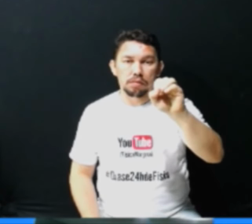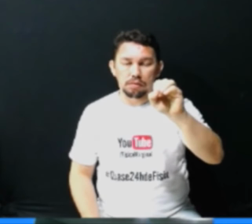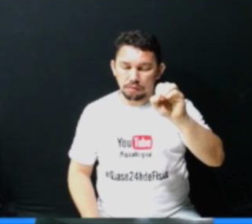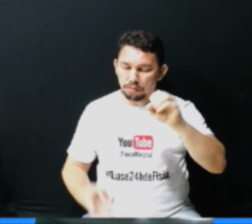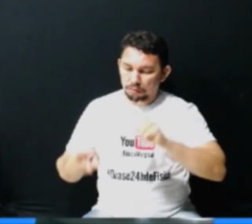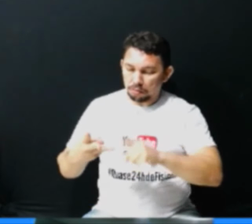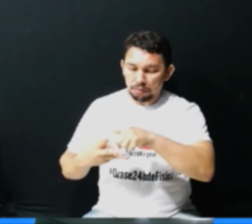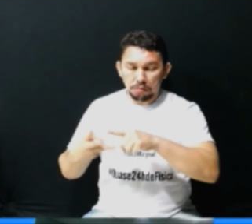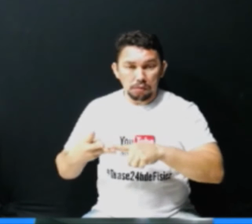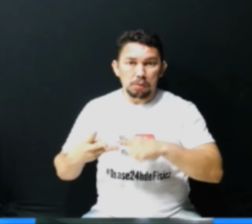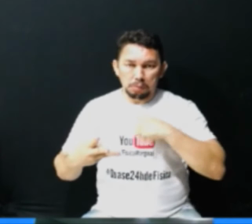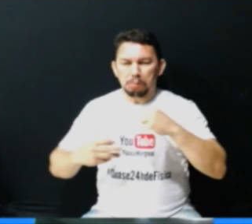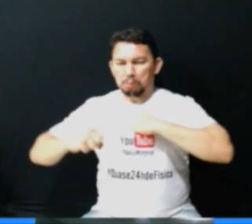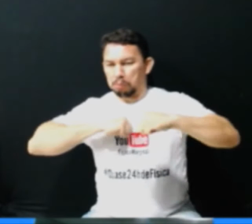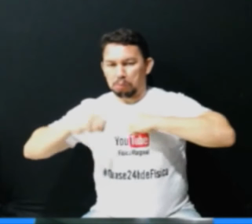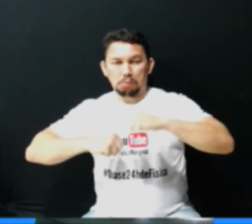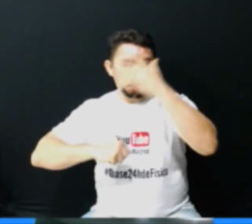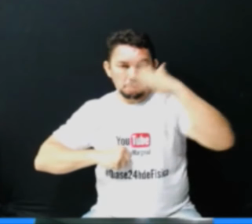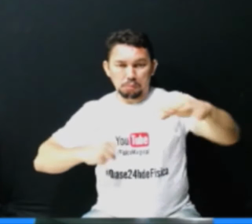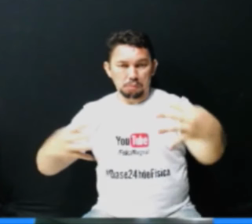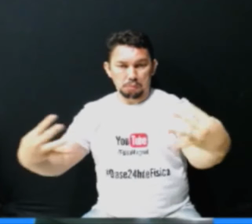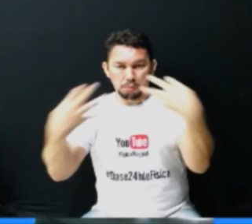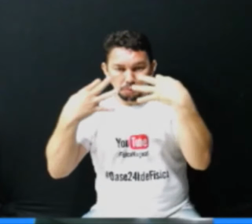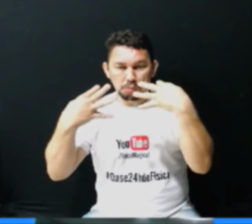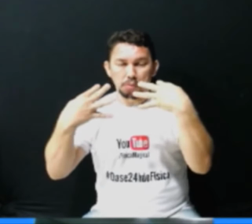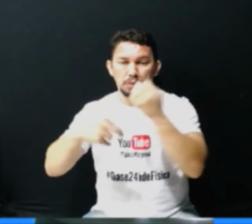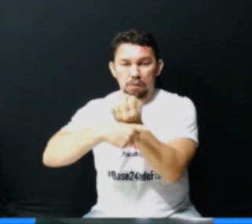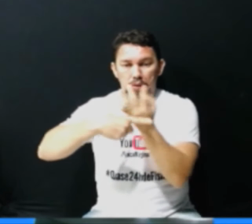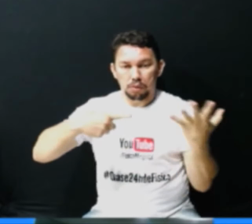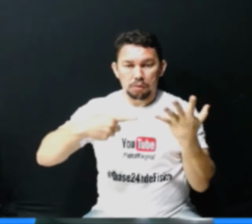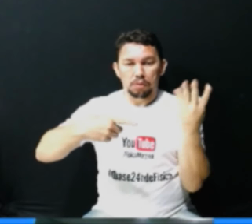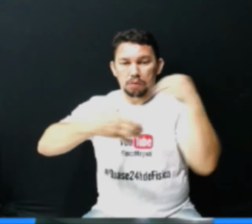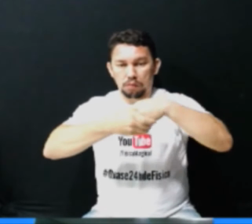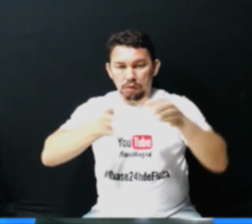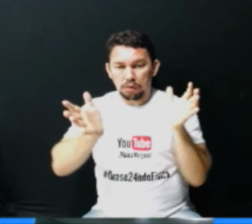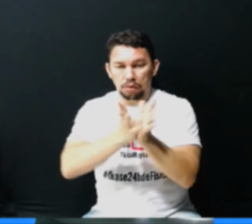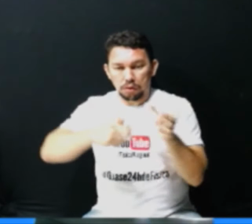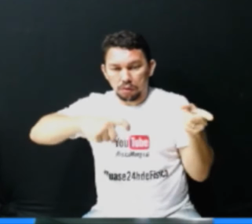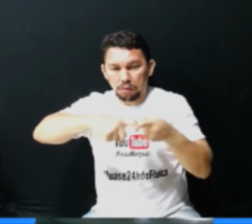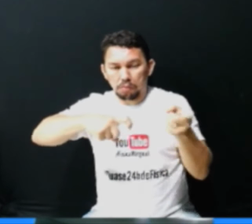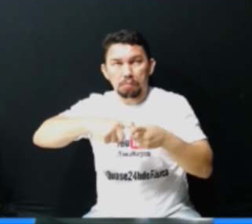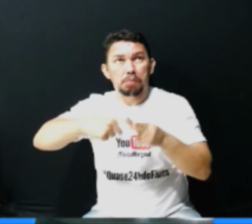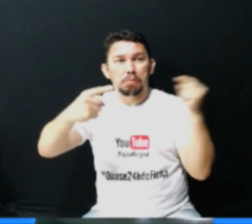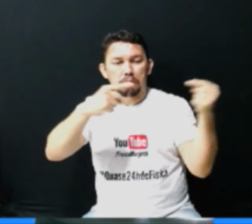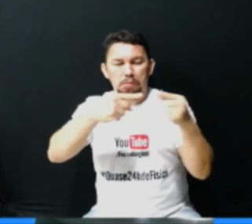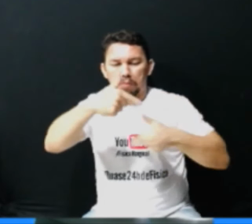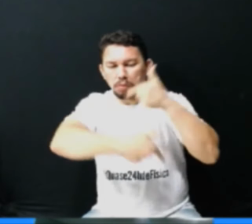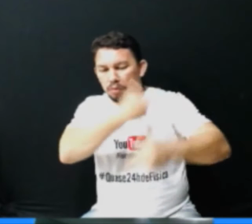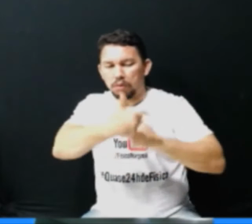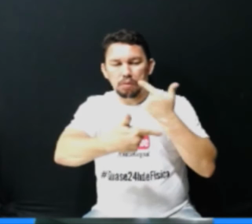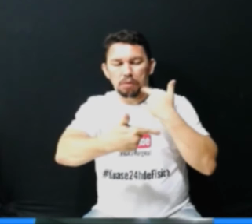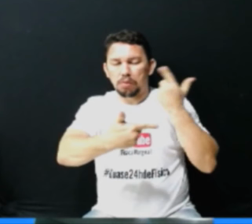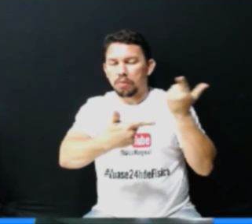um hangout ao vivo para o pessoal de física aplicada à medicina. E tudo a ver com o trabalho que a gente